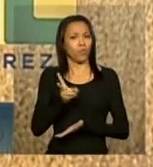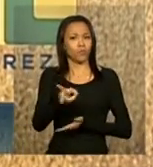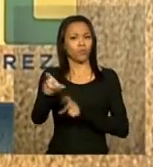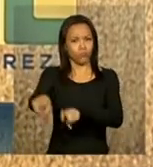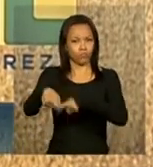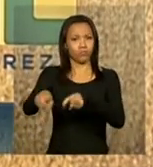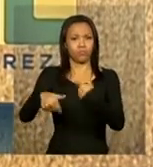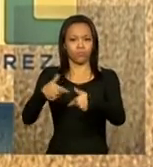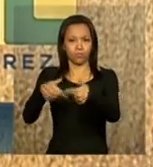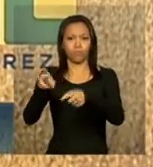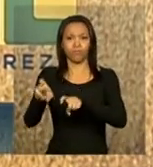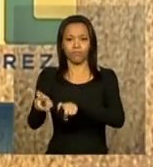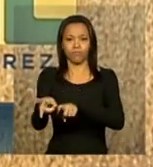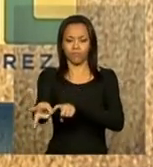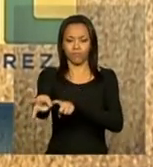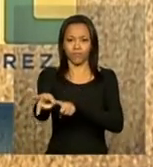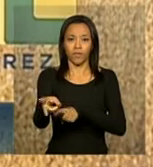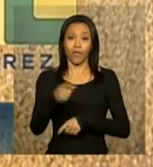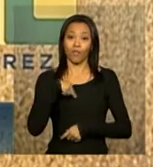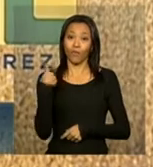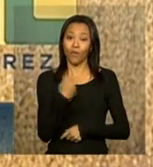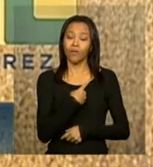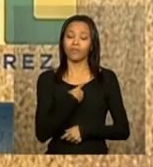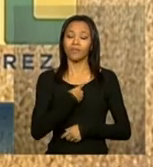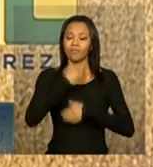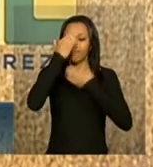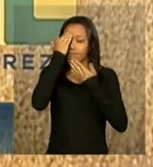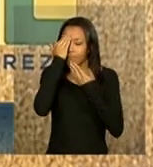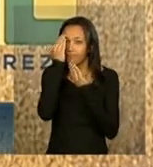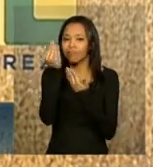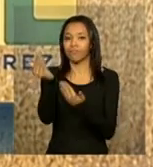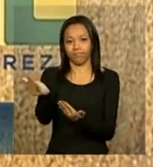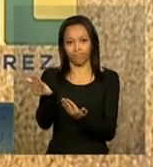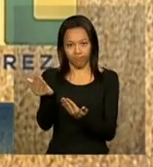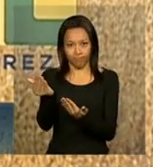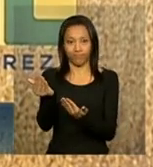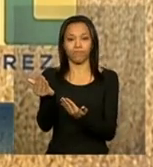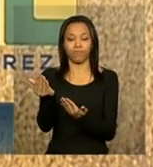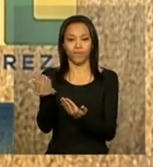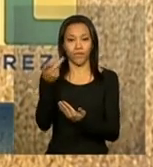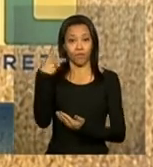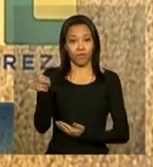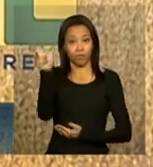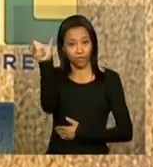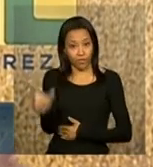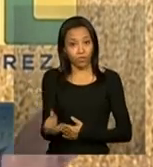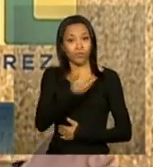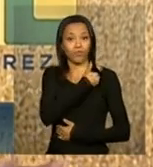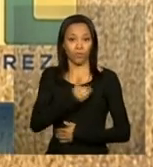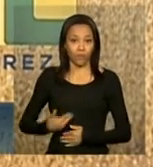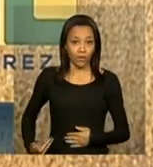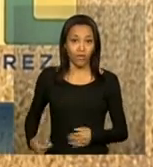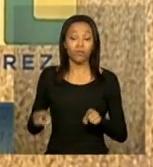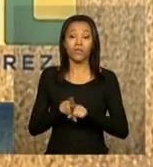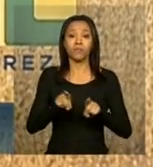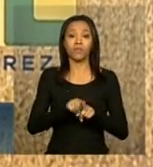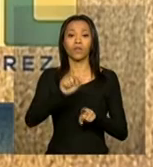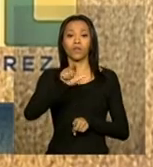sendo, nós somos muito gratos ao seu governo, ao governo Lula,